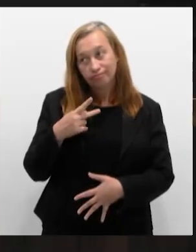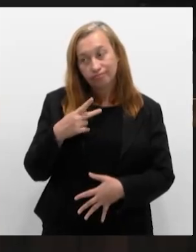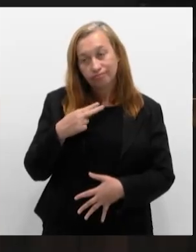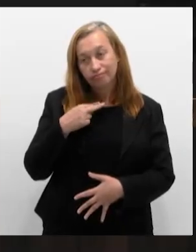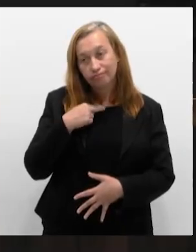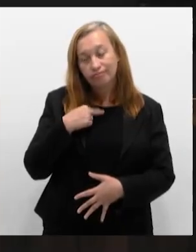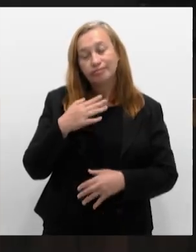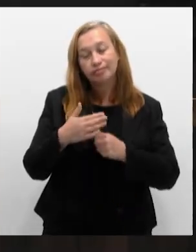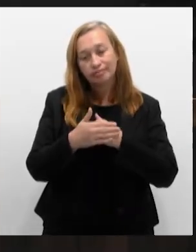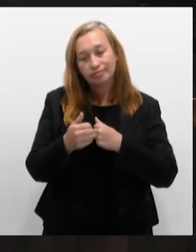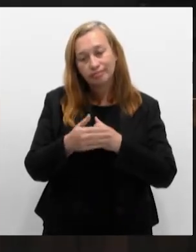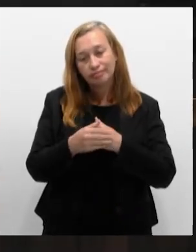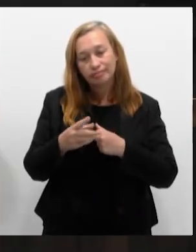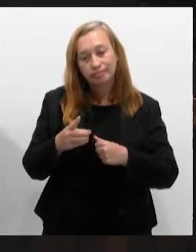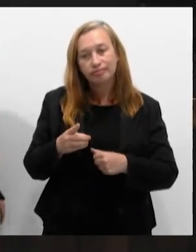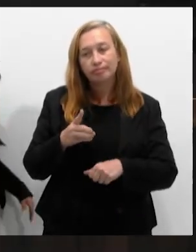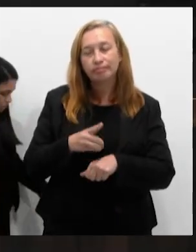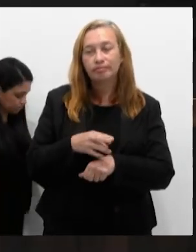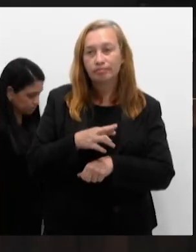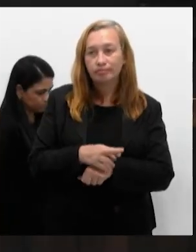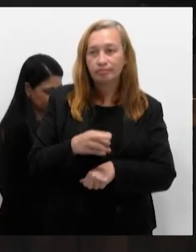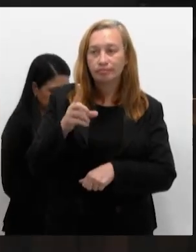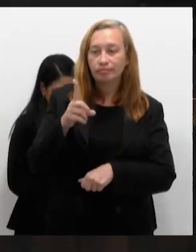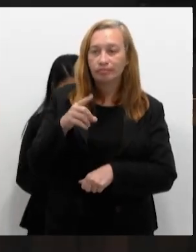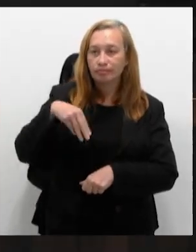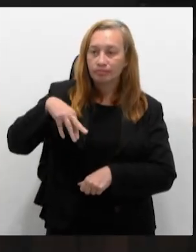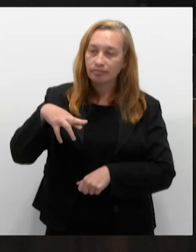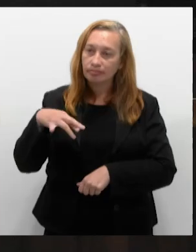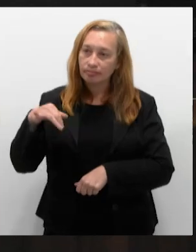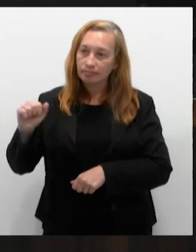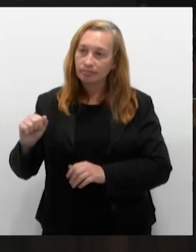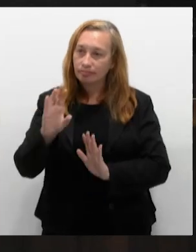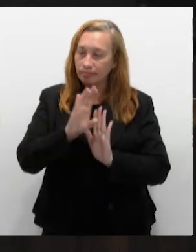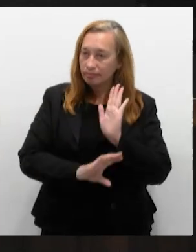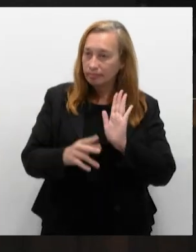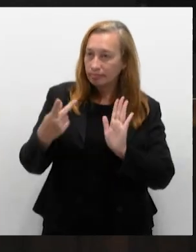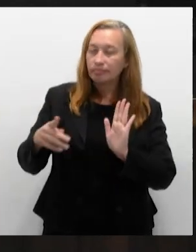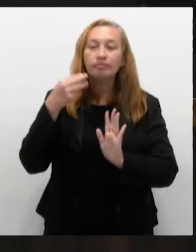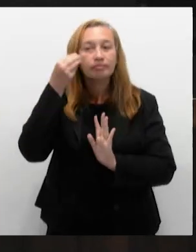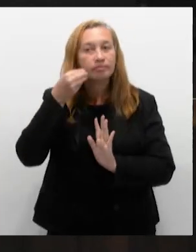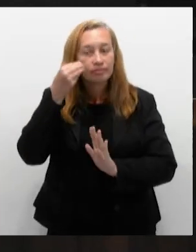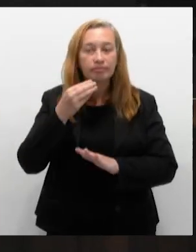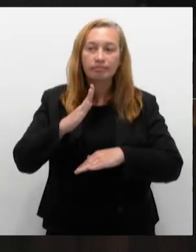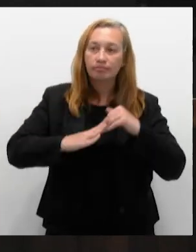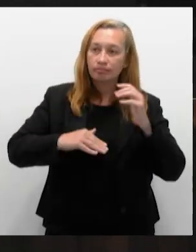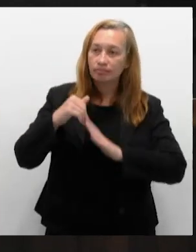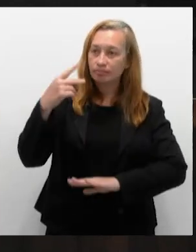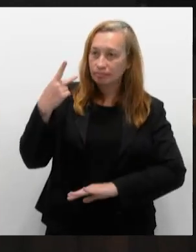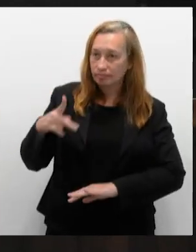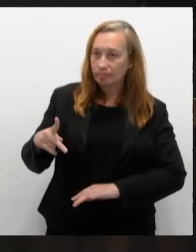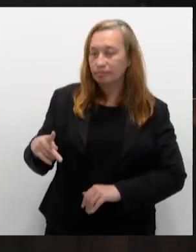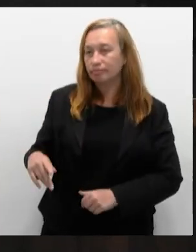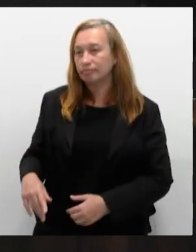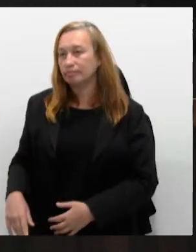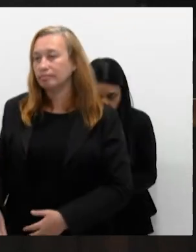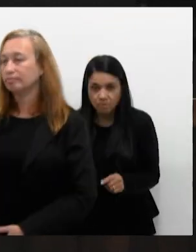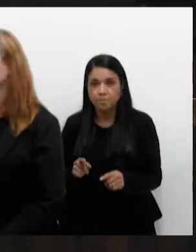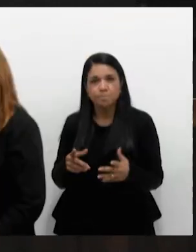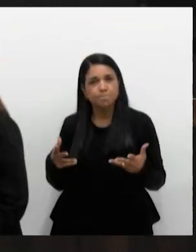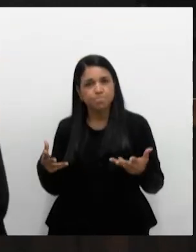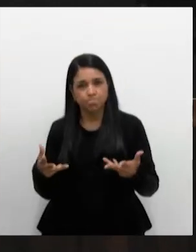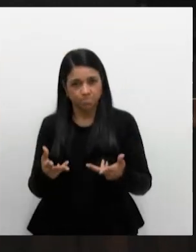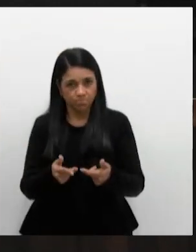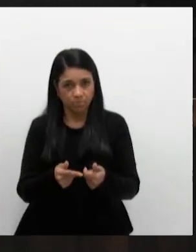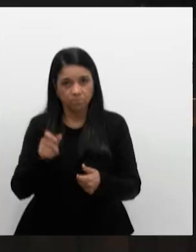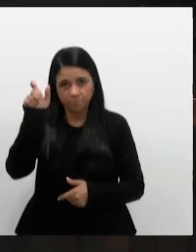carinho imenso pela doutora Maria Cláudia. Acho que o currículo fala por si só, a experiência profissional é brilhantemente